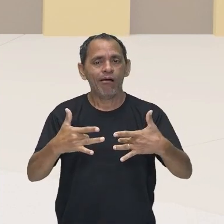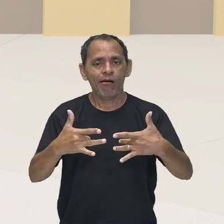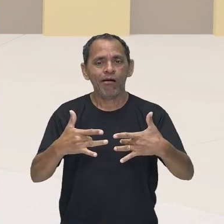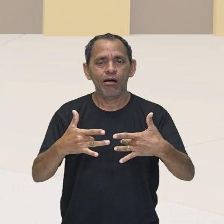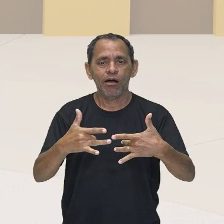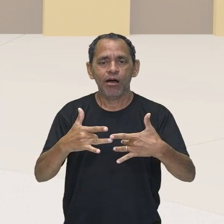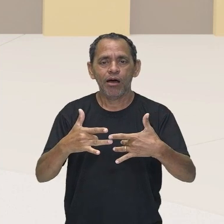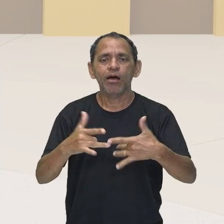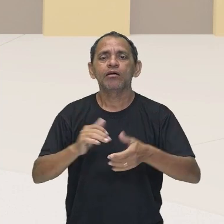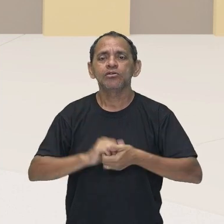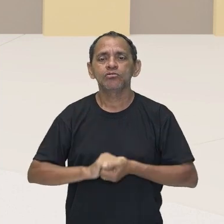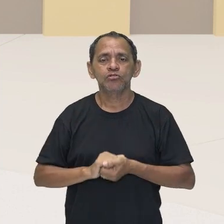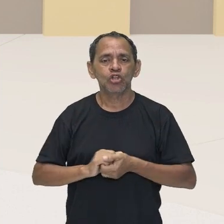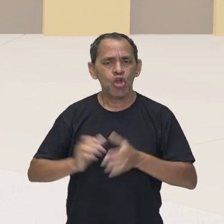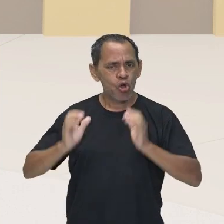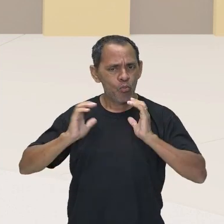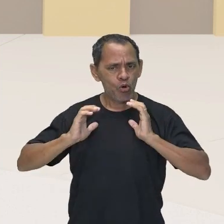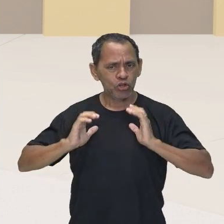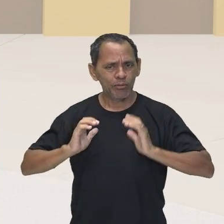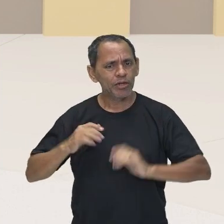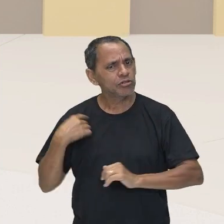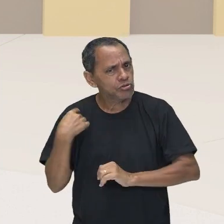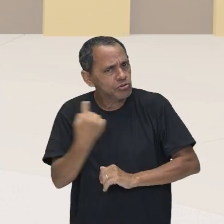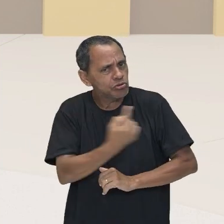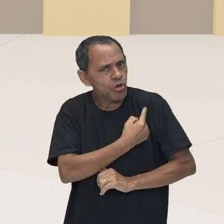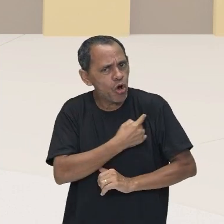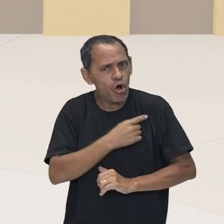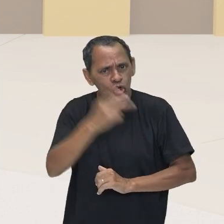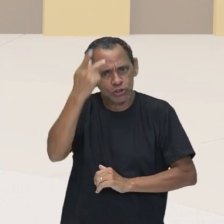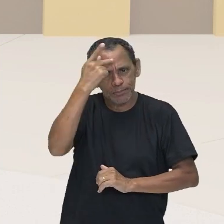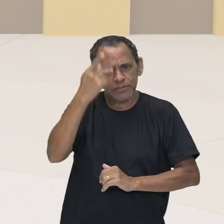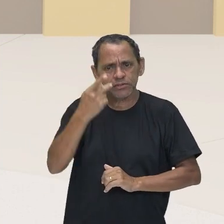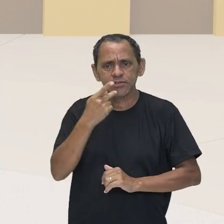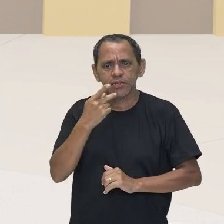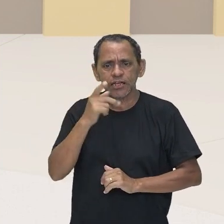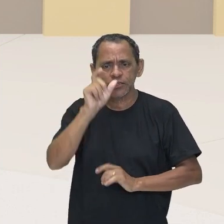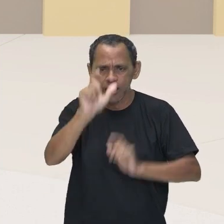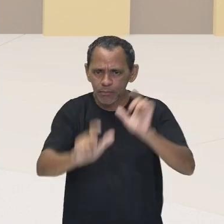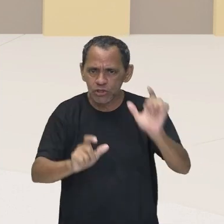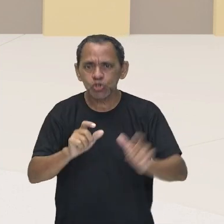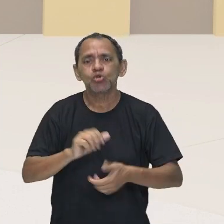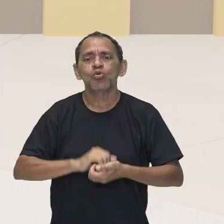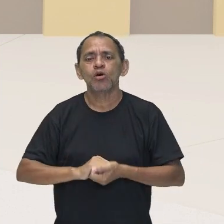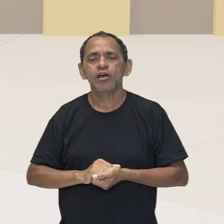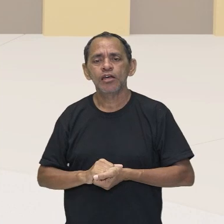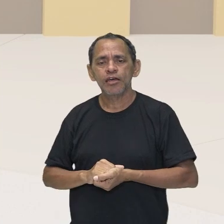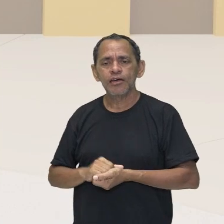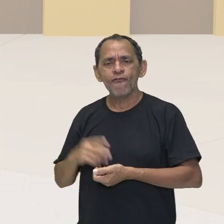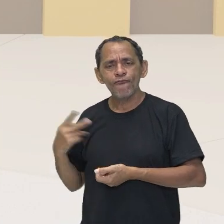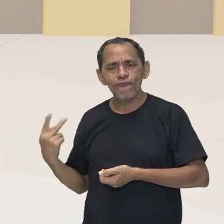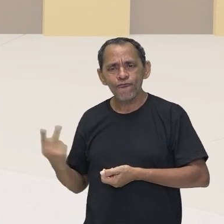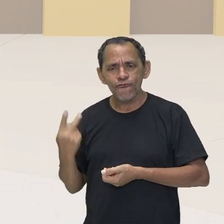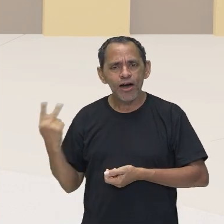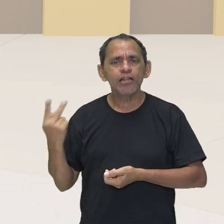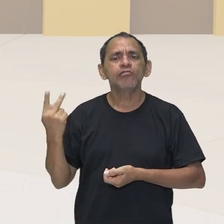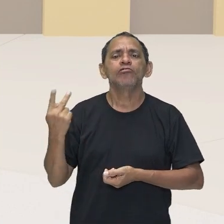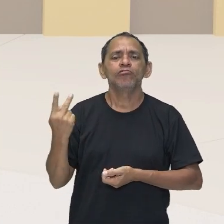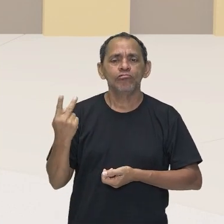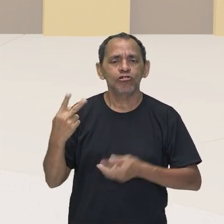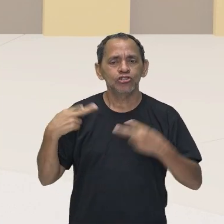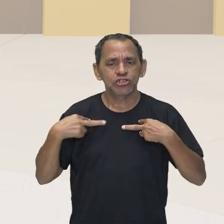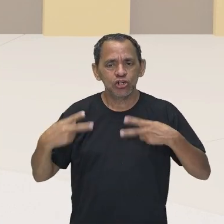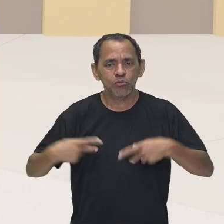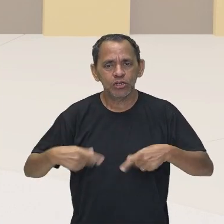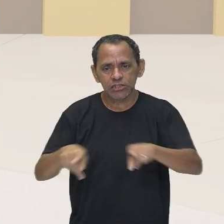nosso comportamento, da nossa personalidade, é uma virtude, é um valor do ser